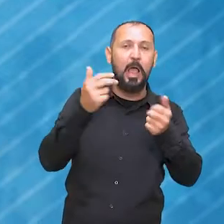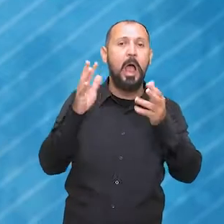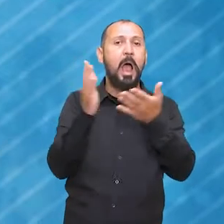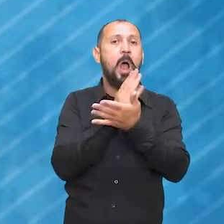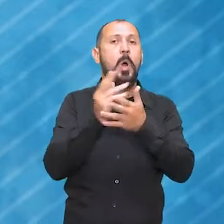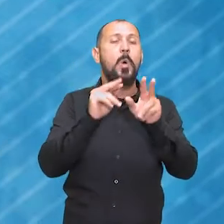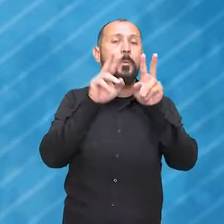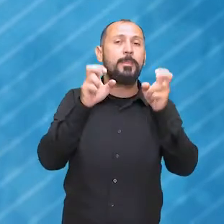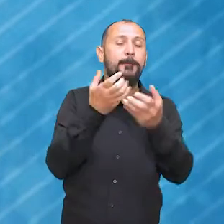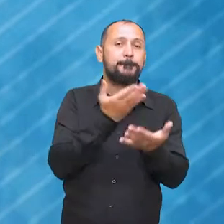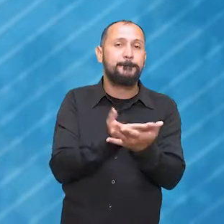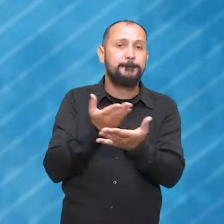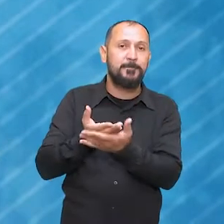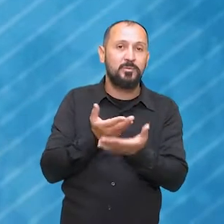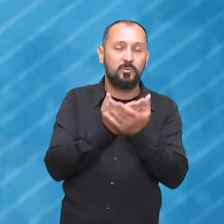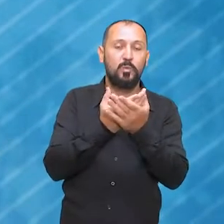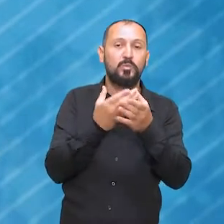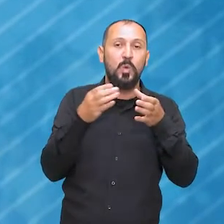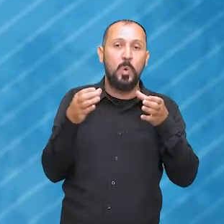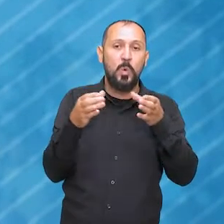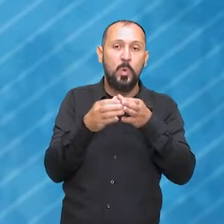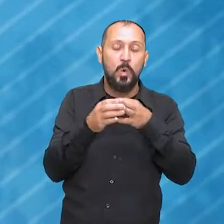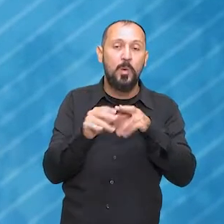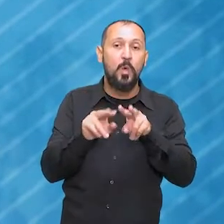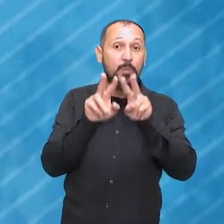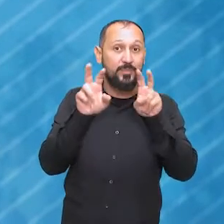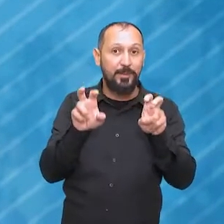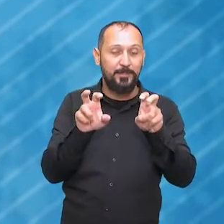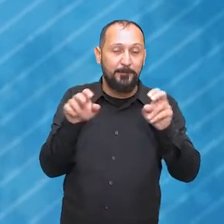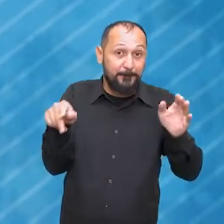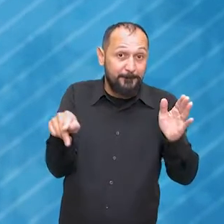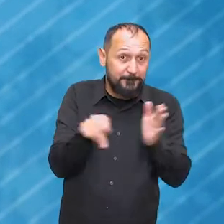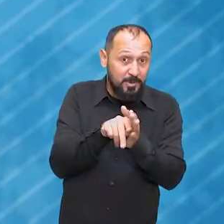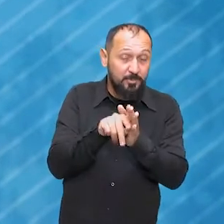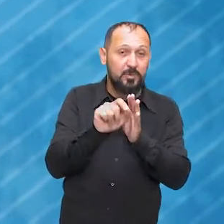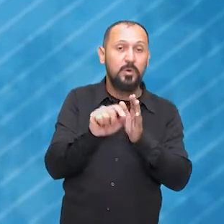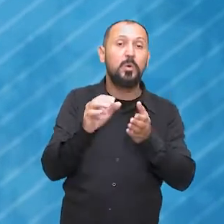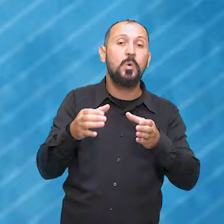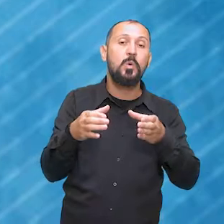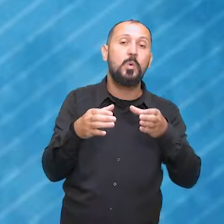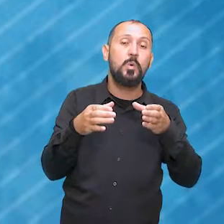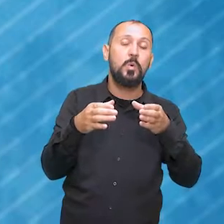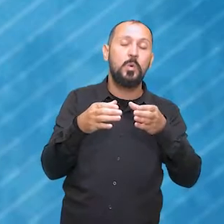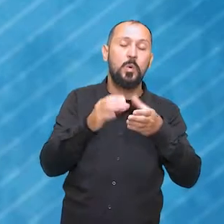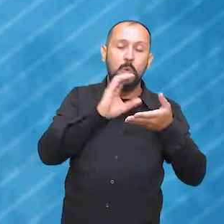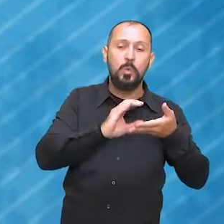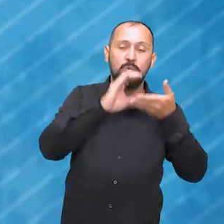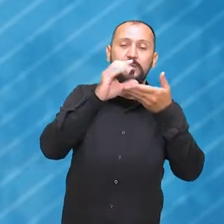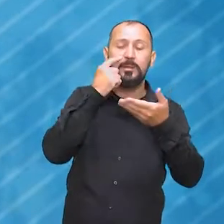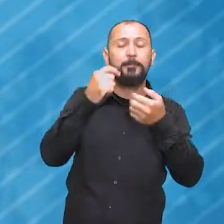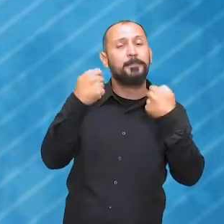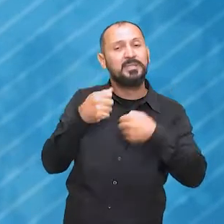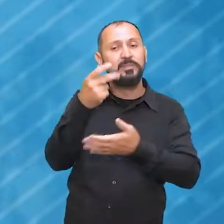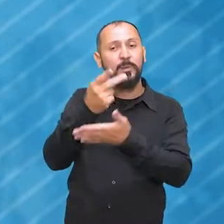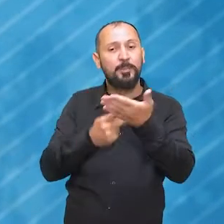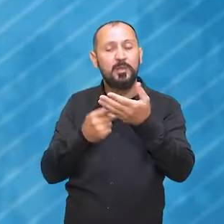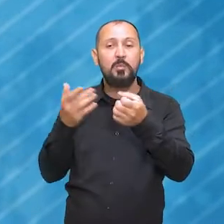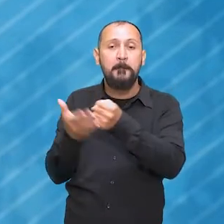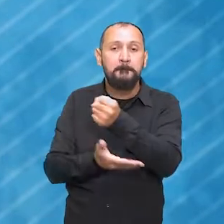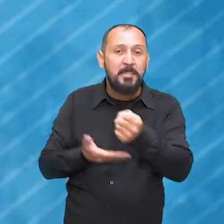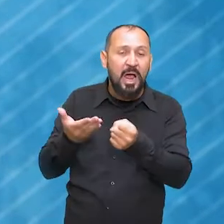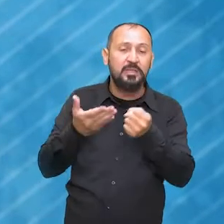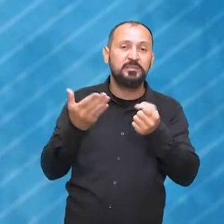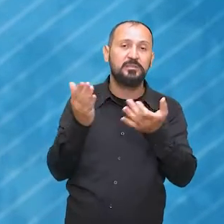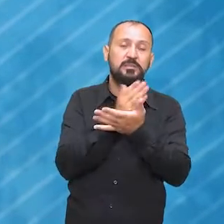decisão, alguma temática para estudo, como a gente tem essas comissões temáticas, o Conselho acaba por encaminhar para um